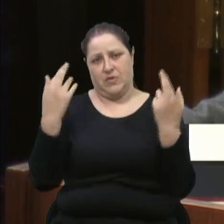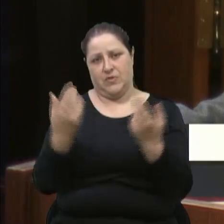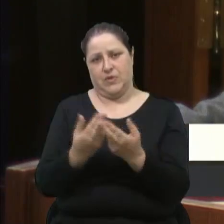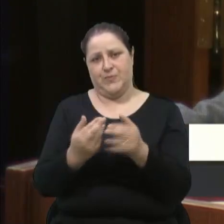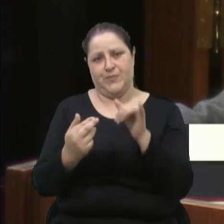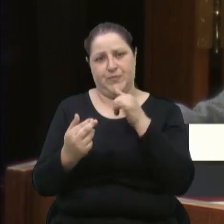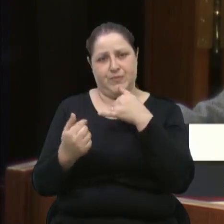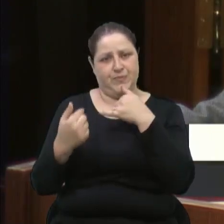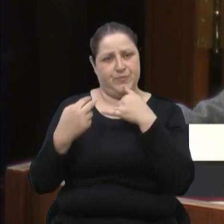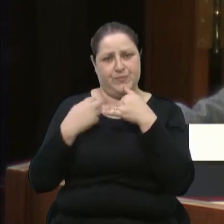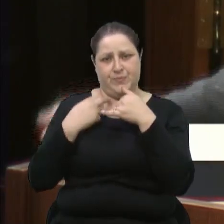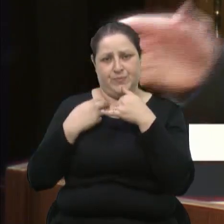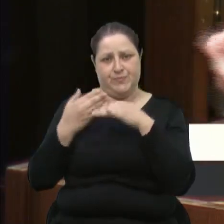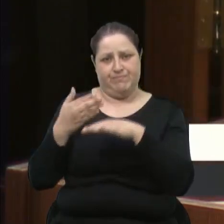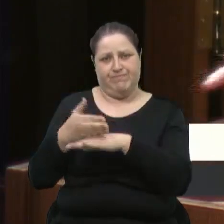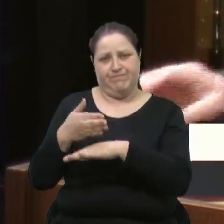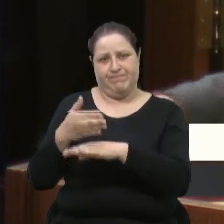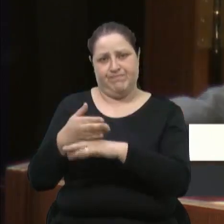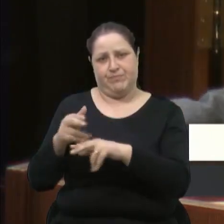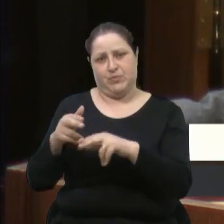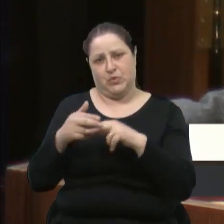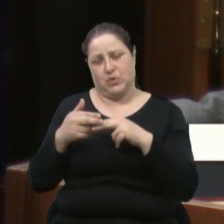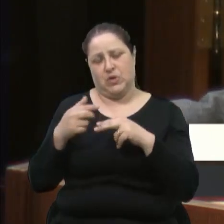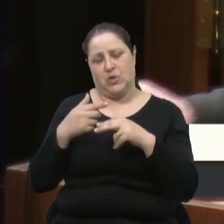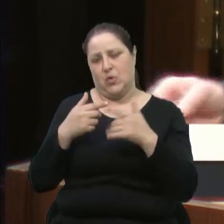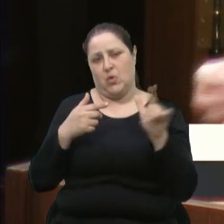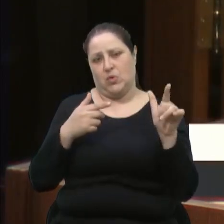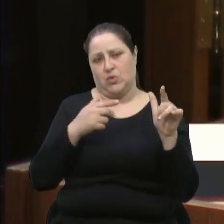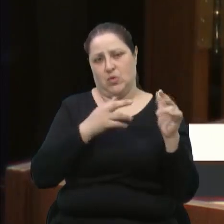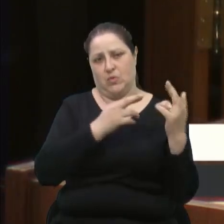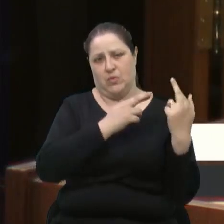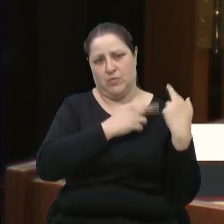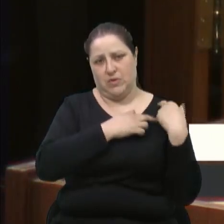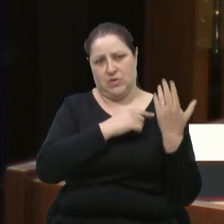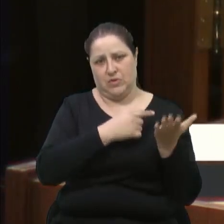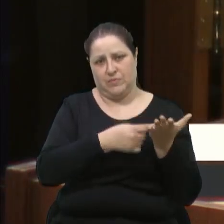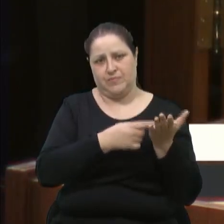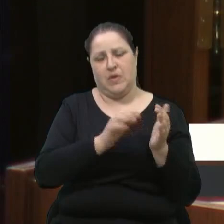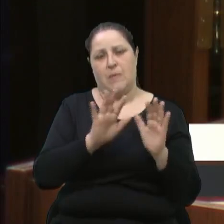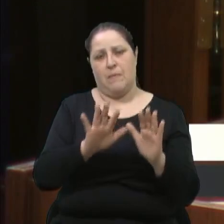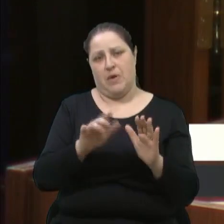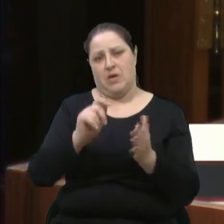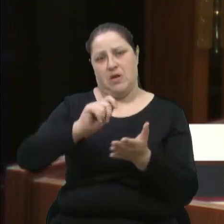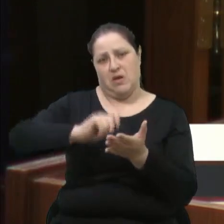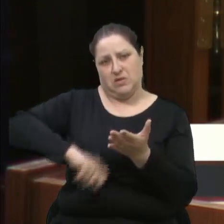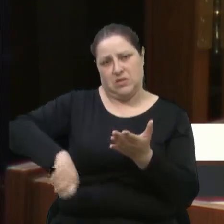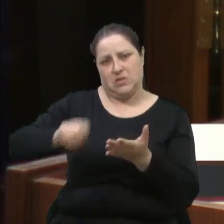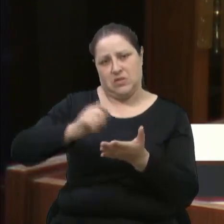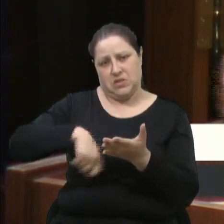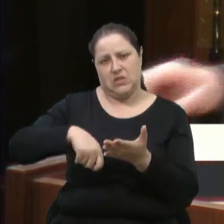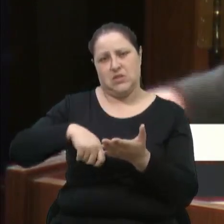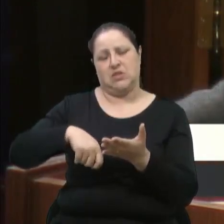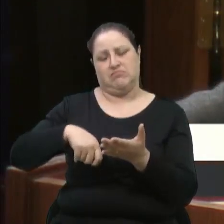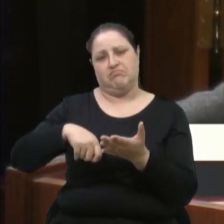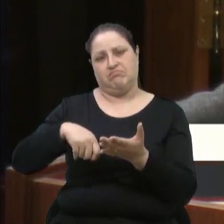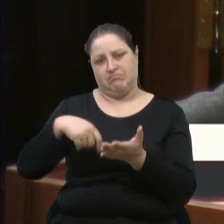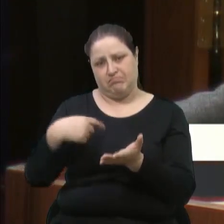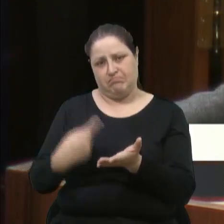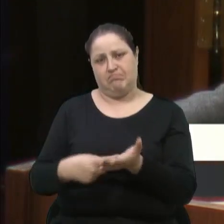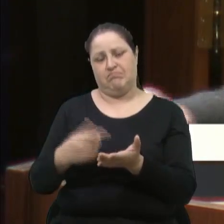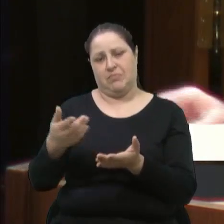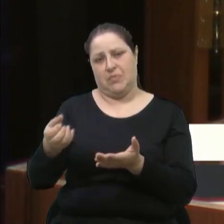pude estar presente por motivo maior, mas a renovação foi feita, o que é positivo. Dentro de poucos